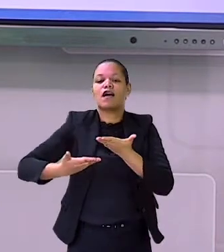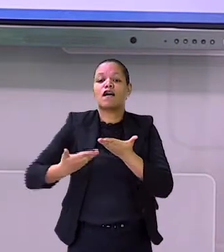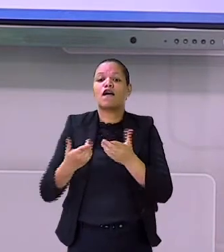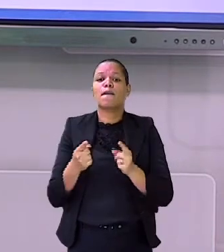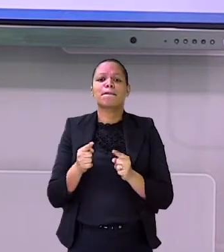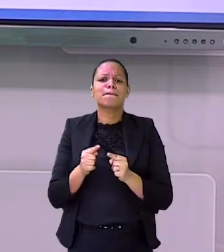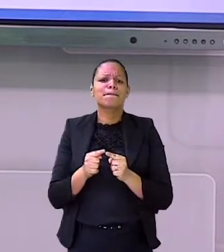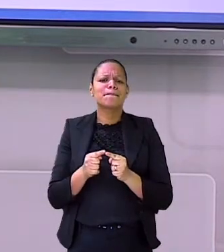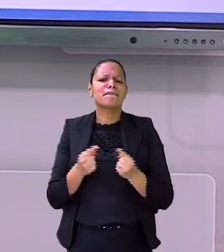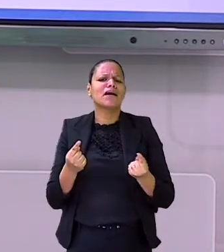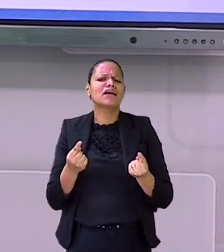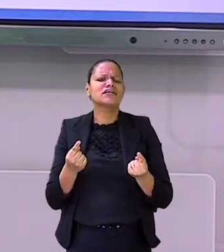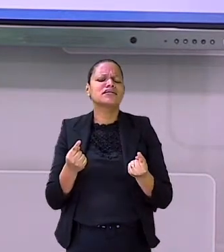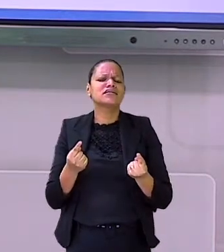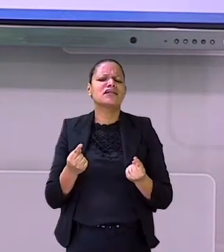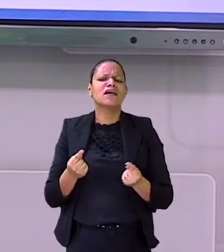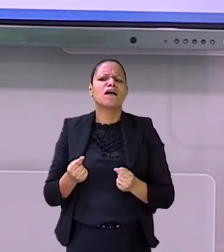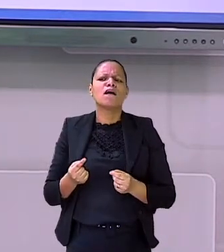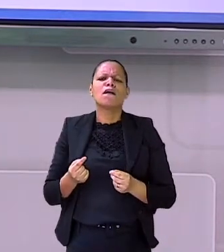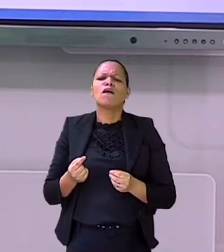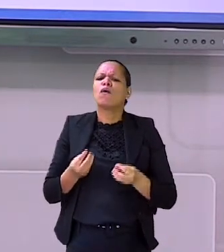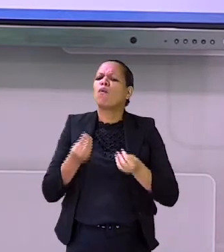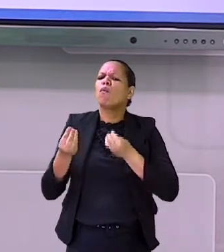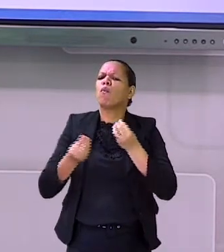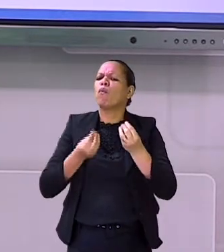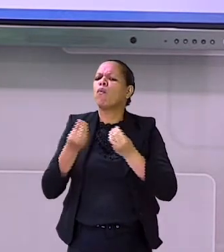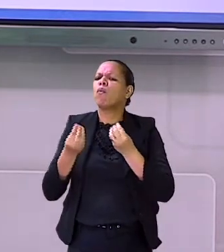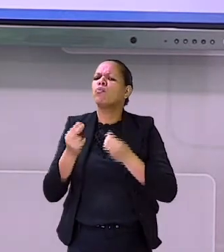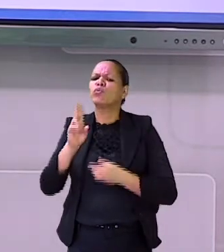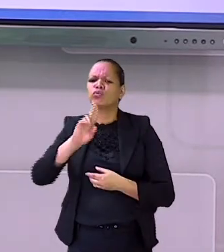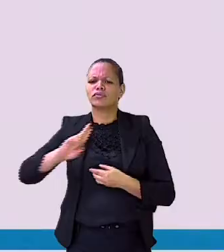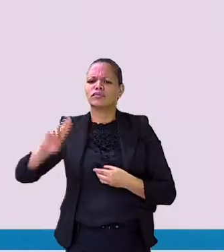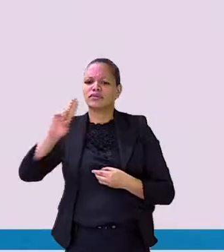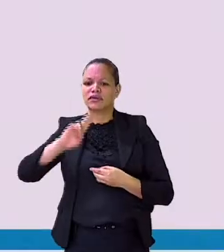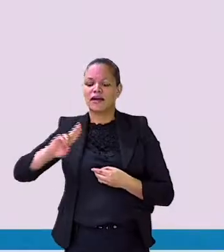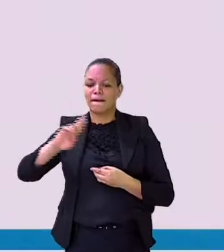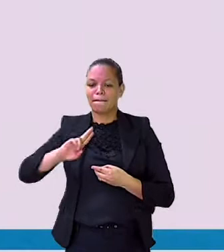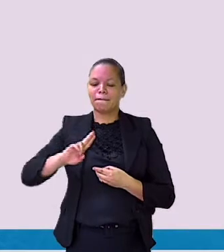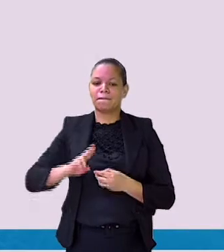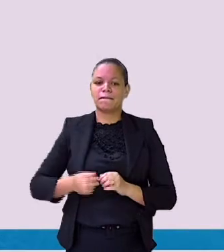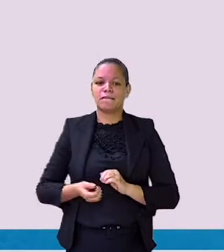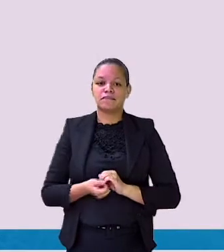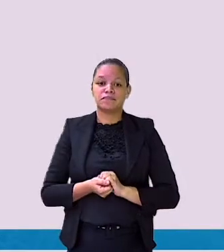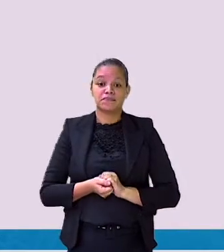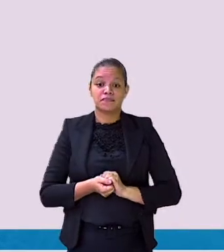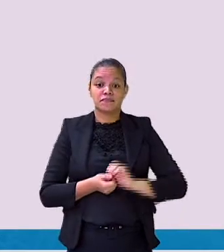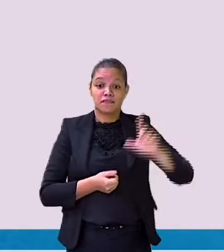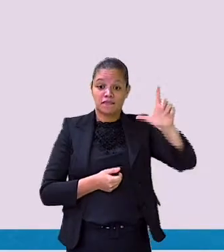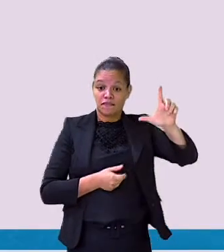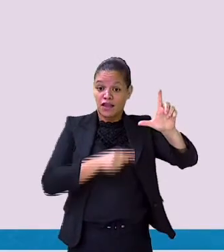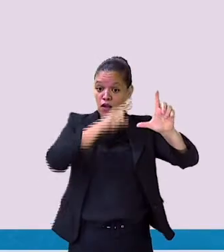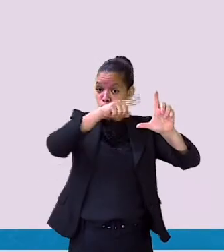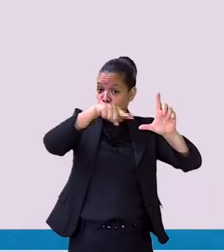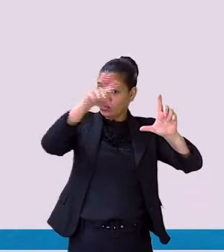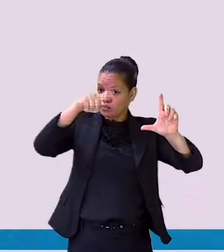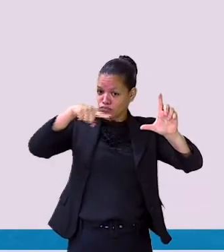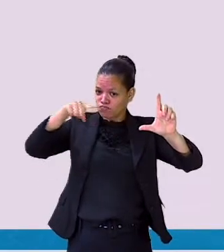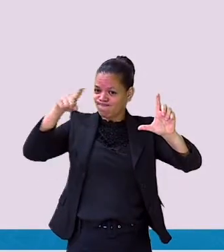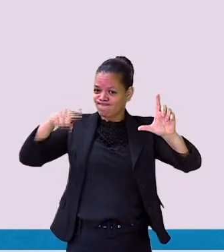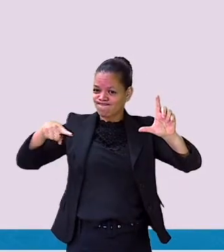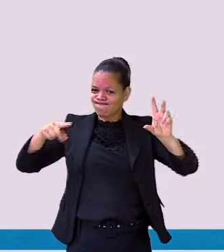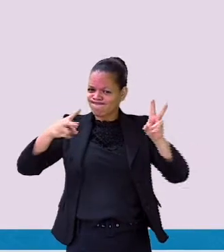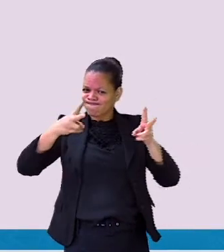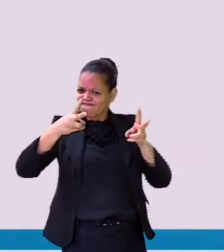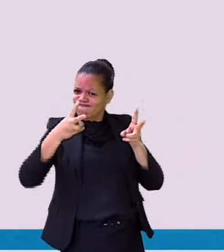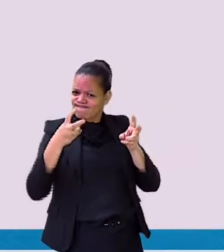será para que servem os gráficos? Então, vem comigo, ó. Os gráficos ajudam a identificar